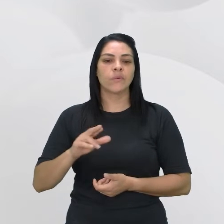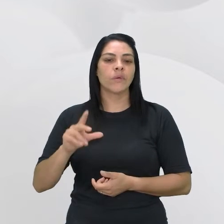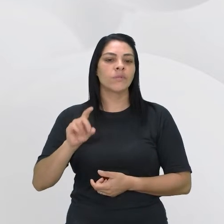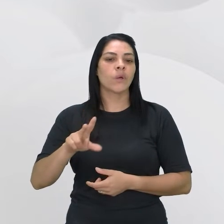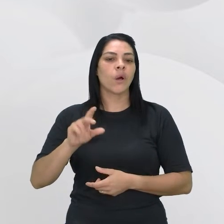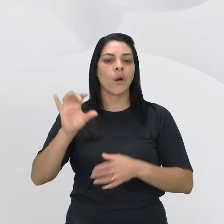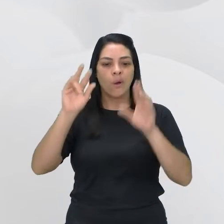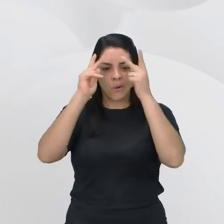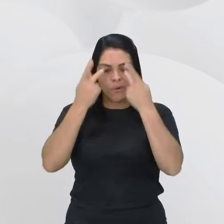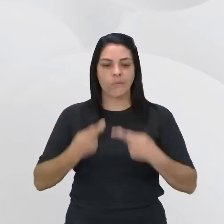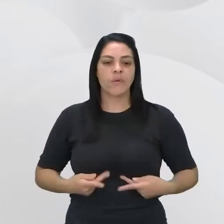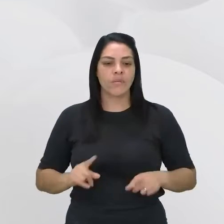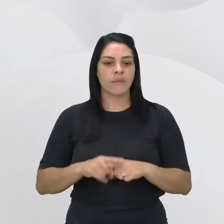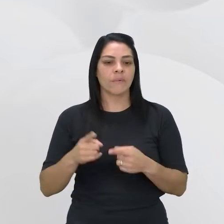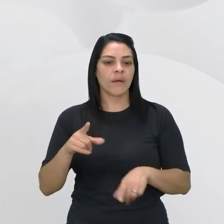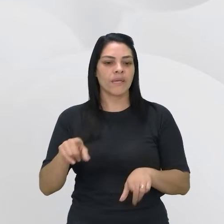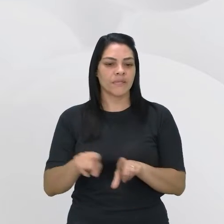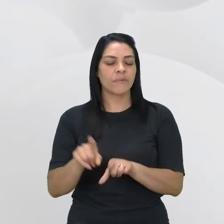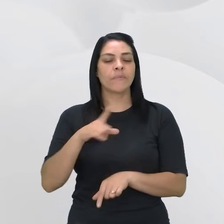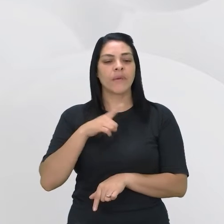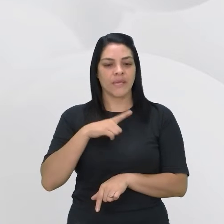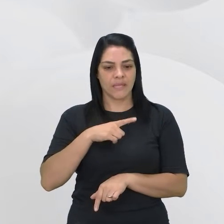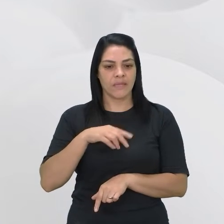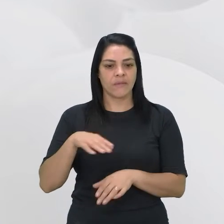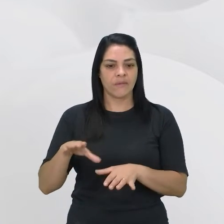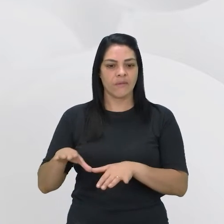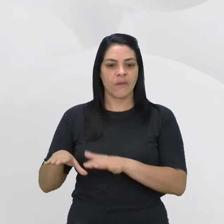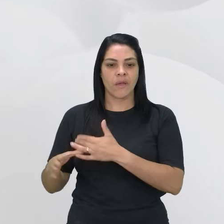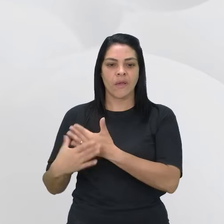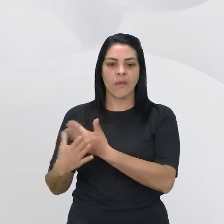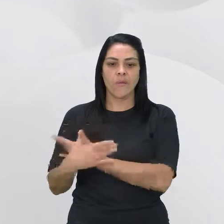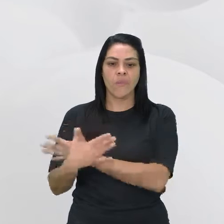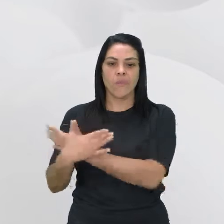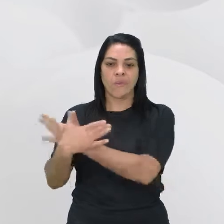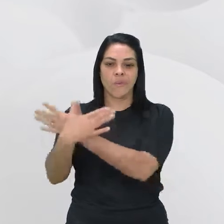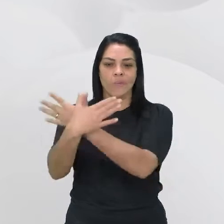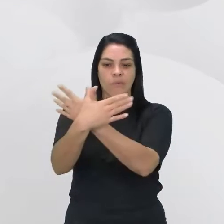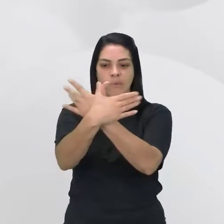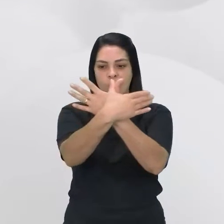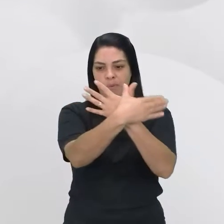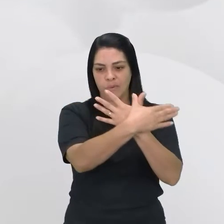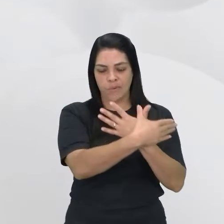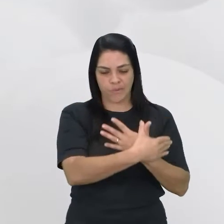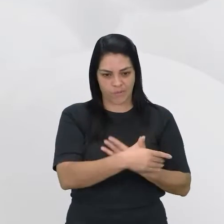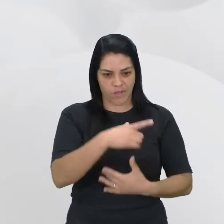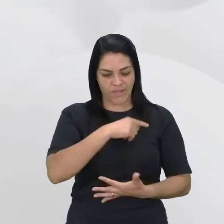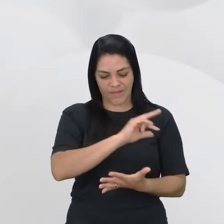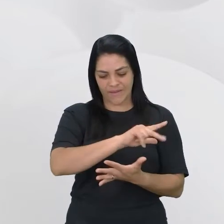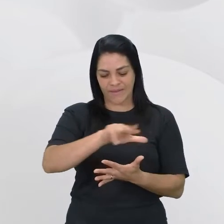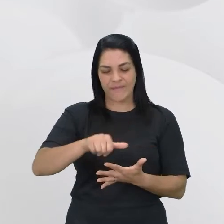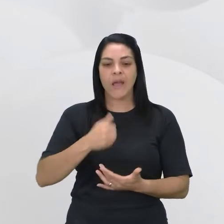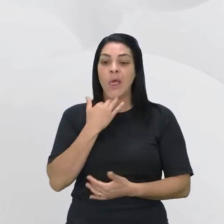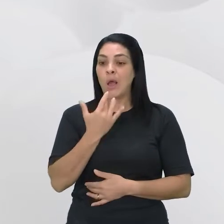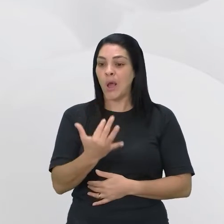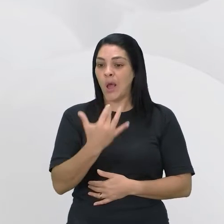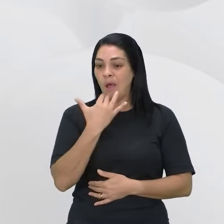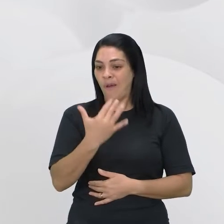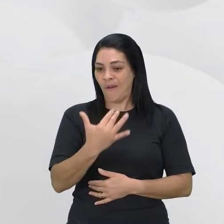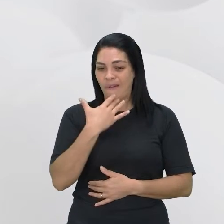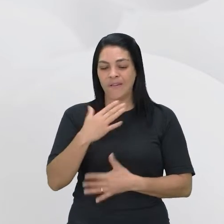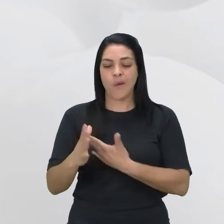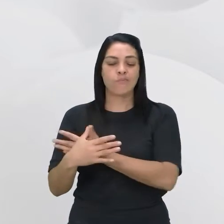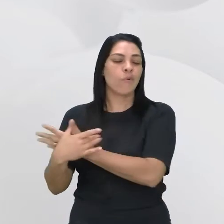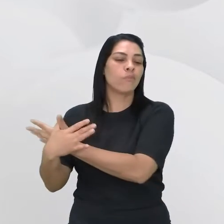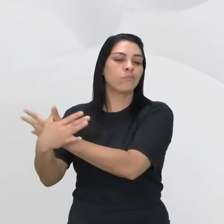Então, também, além das joaninhas, as borboletas, né? Chamam muito, vem muita borboleta, de várias cores. Então,